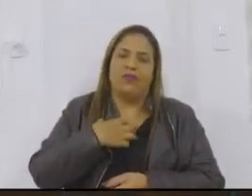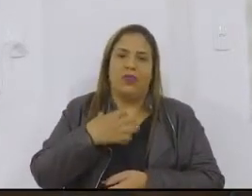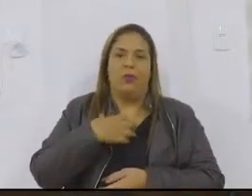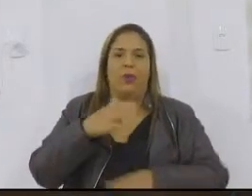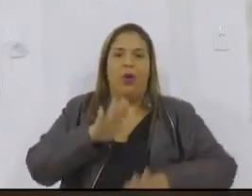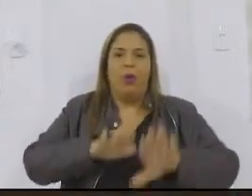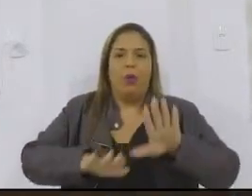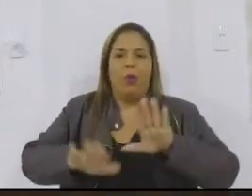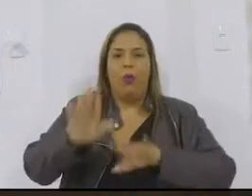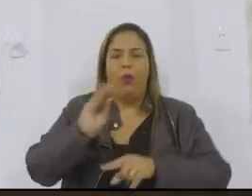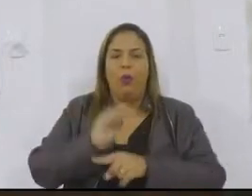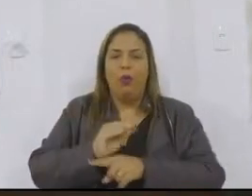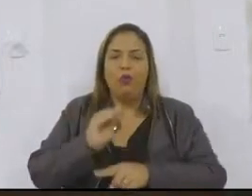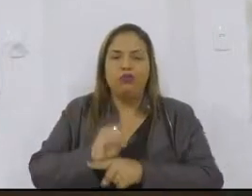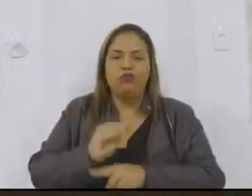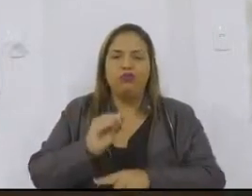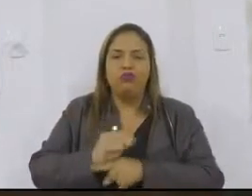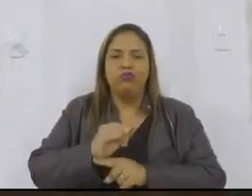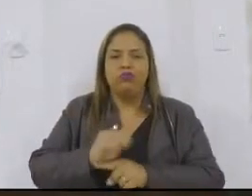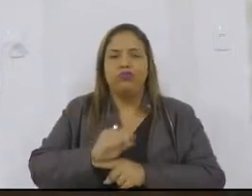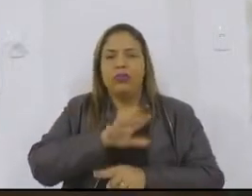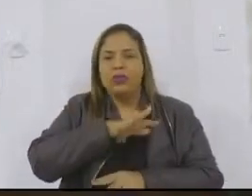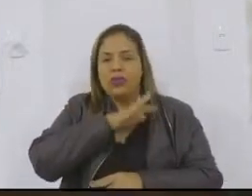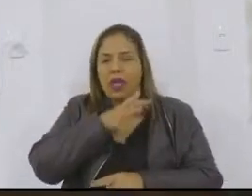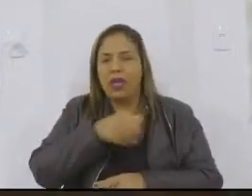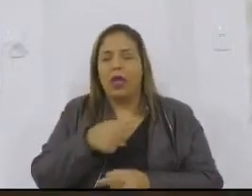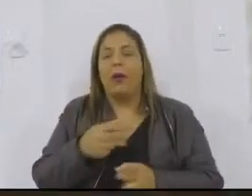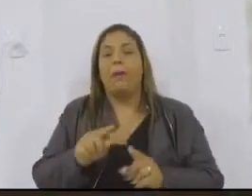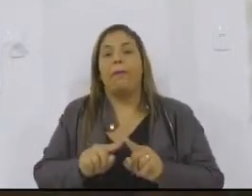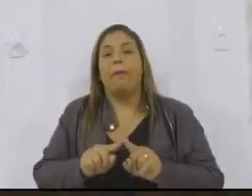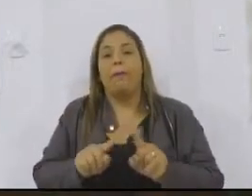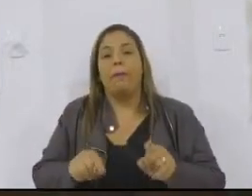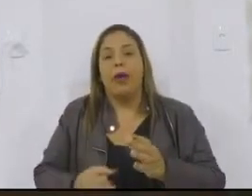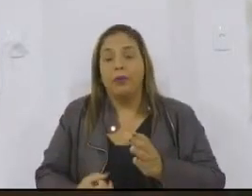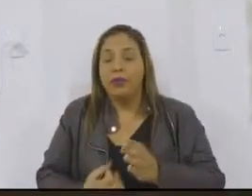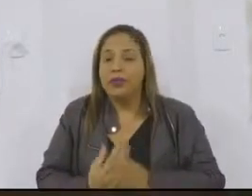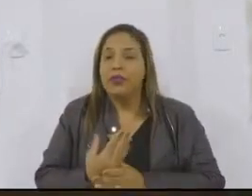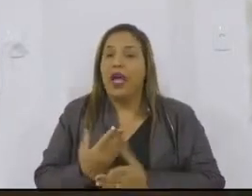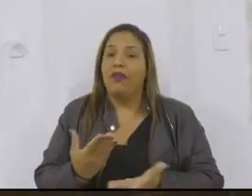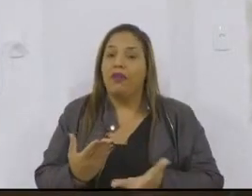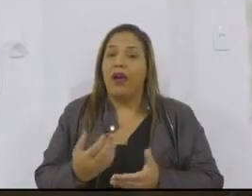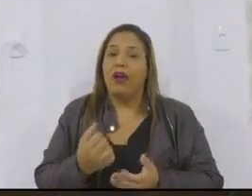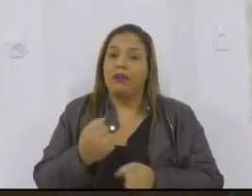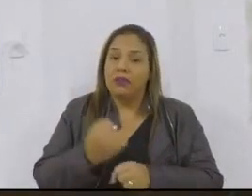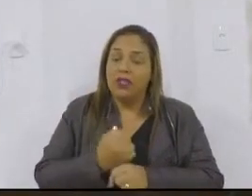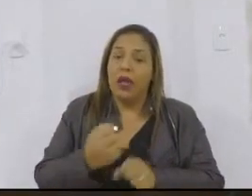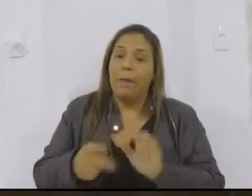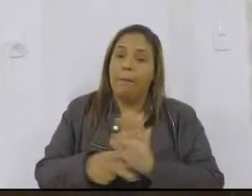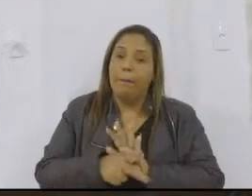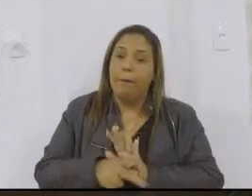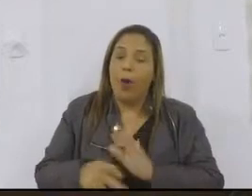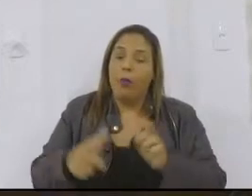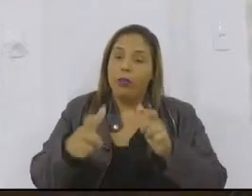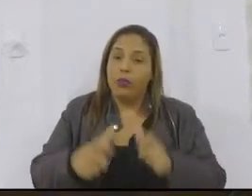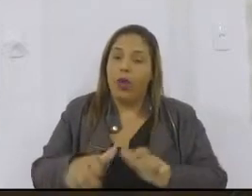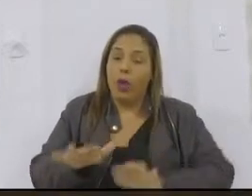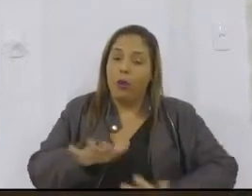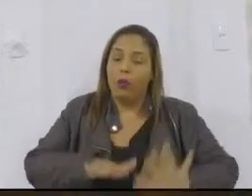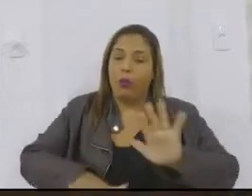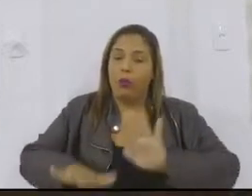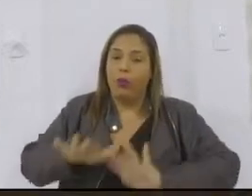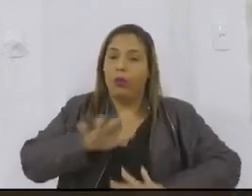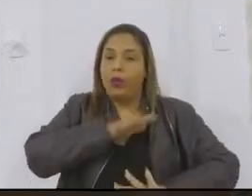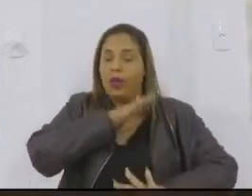poderá o município criar uma clínica veterinária pública ou realizar convênios para atender as clínicas existentes, para de uma